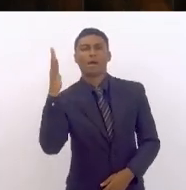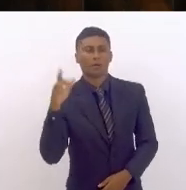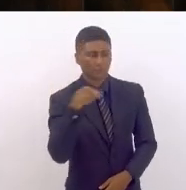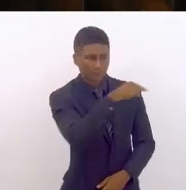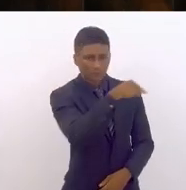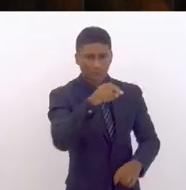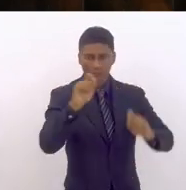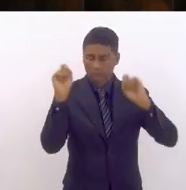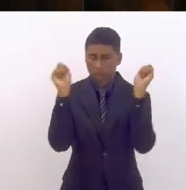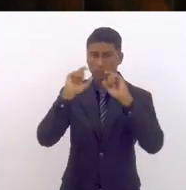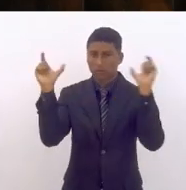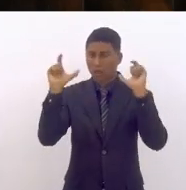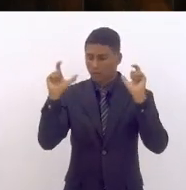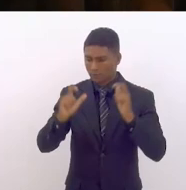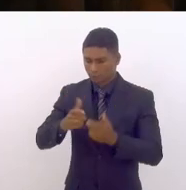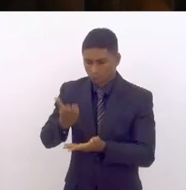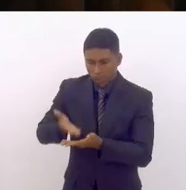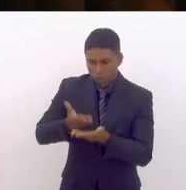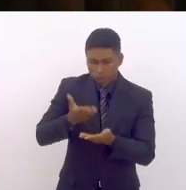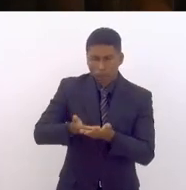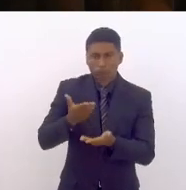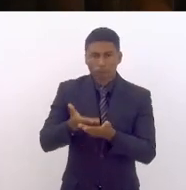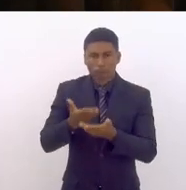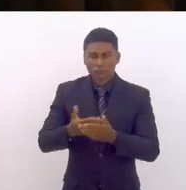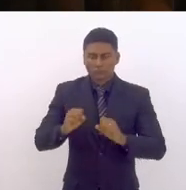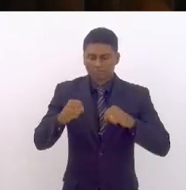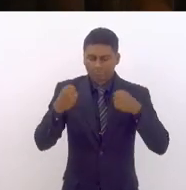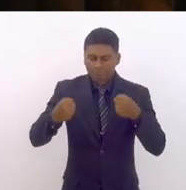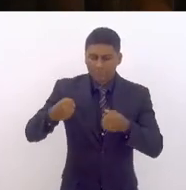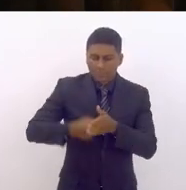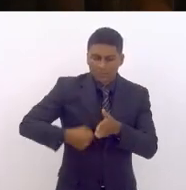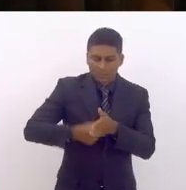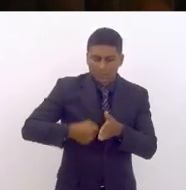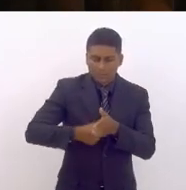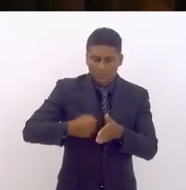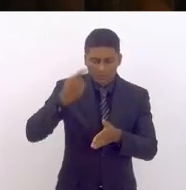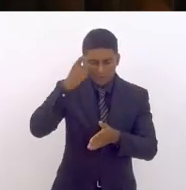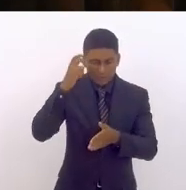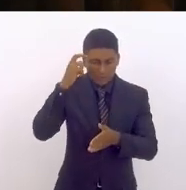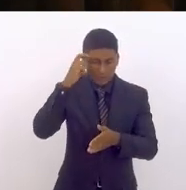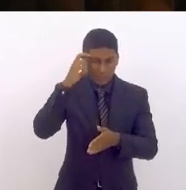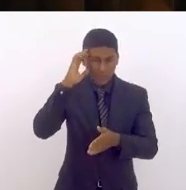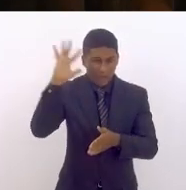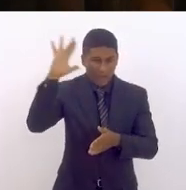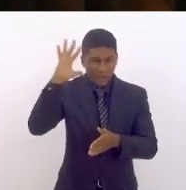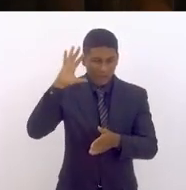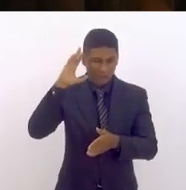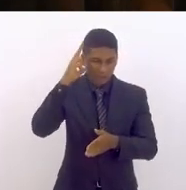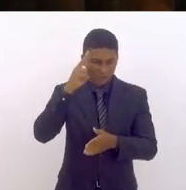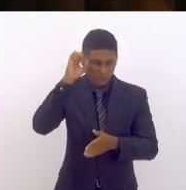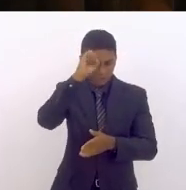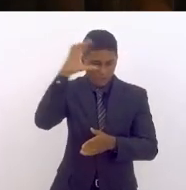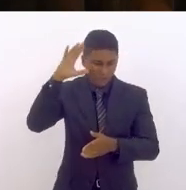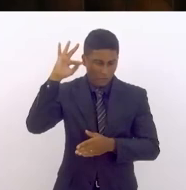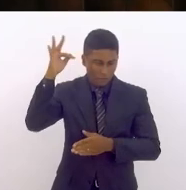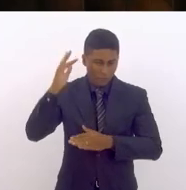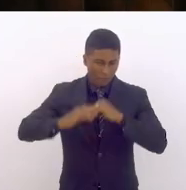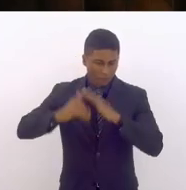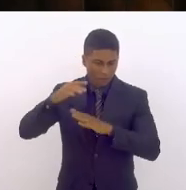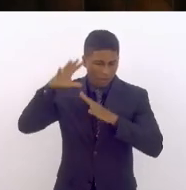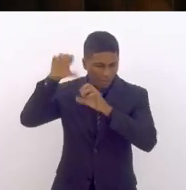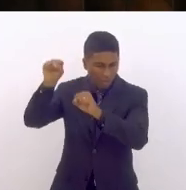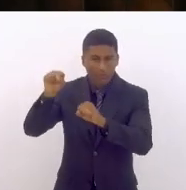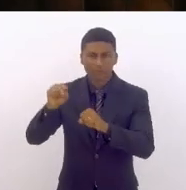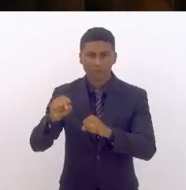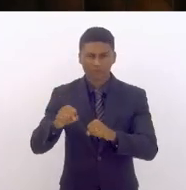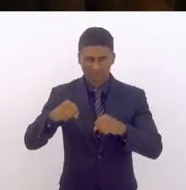passaram estudando, lutando para realizar o sonho de ser um profissional da área da saúde, não será em vão,